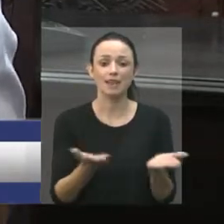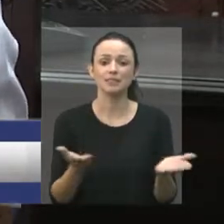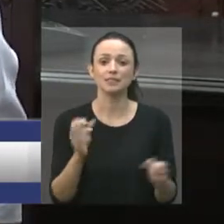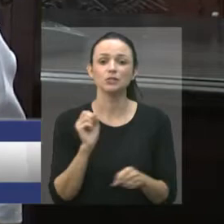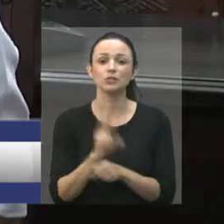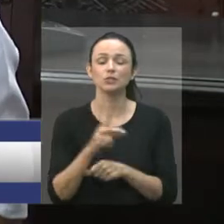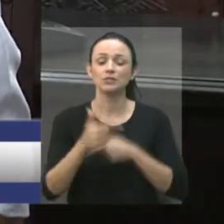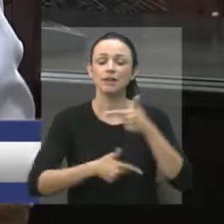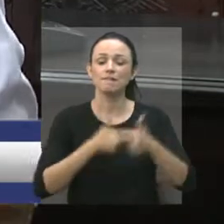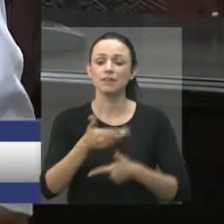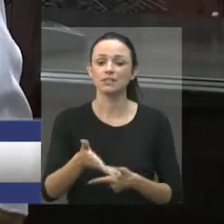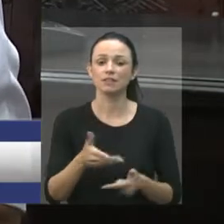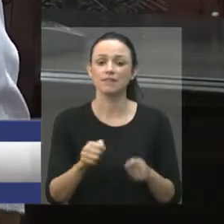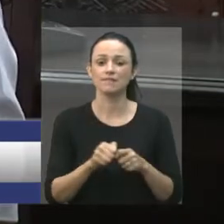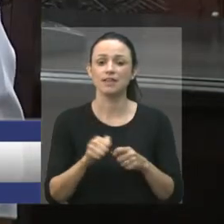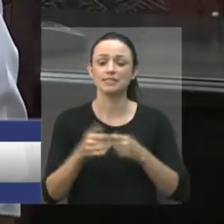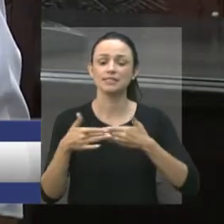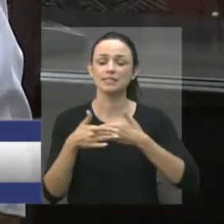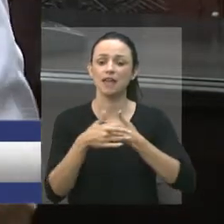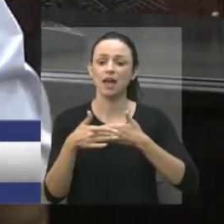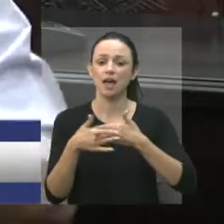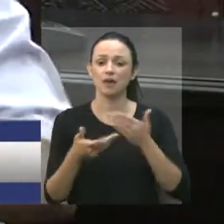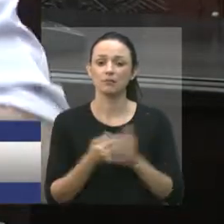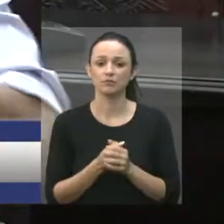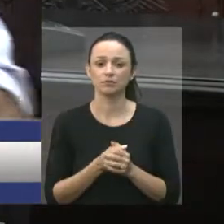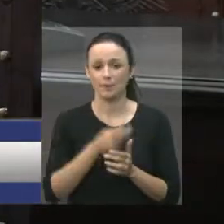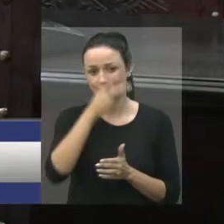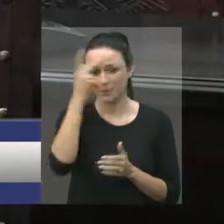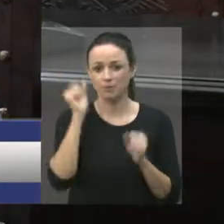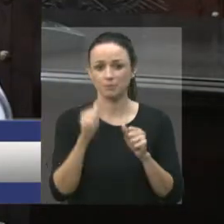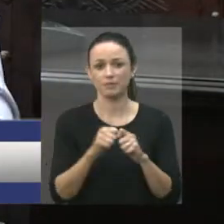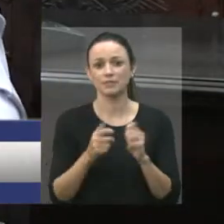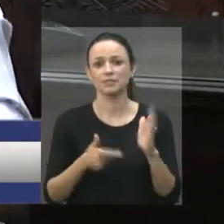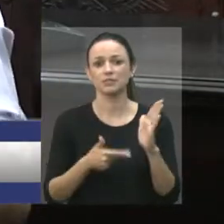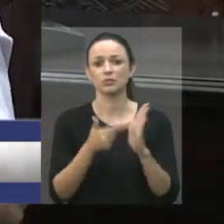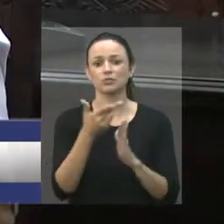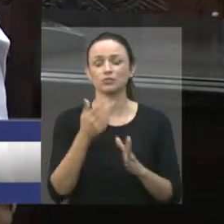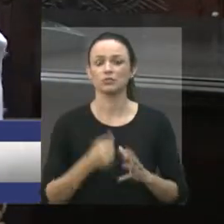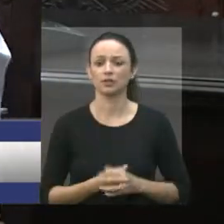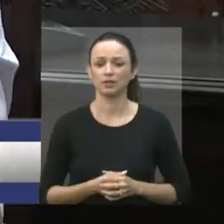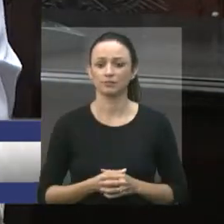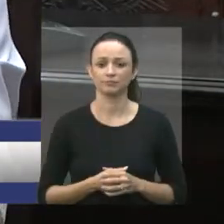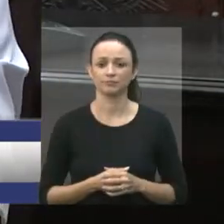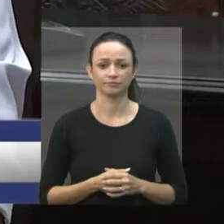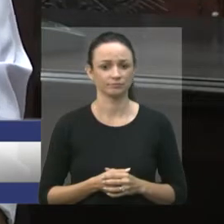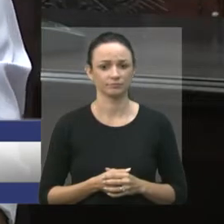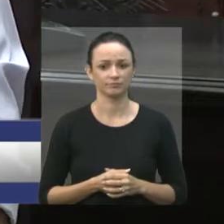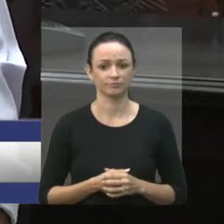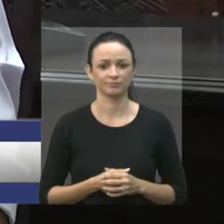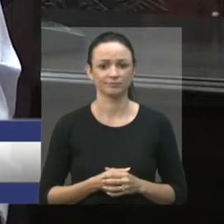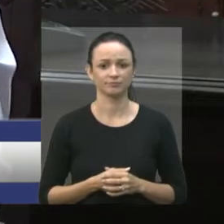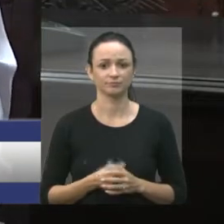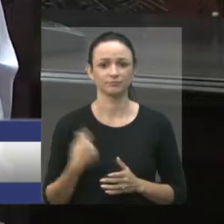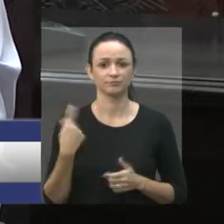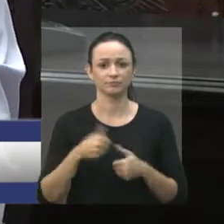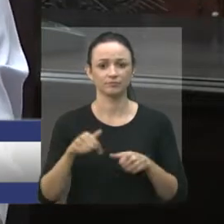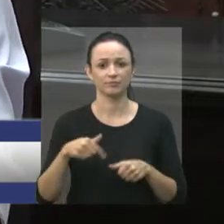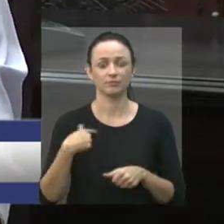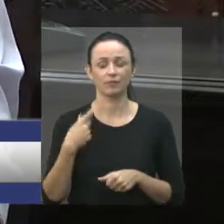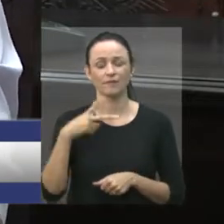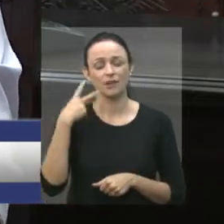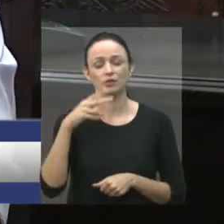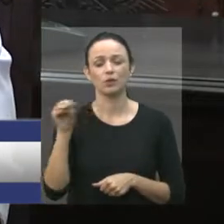o serviço, para fazer exame, para que a pessoa possa fazer a cirurgia? Nós estávamos aqui, eu, vereador Luizinho, e